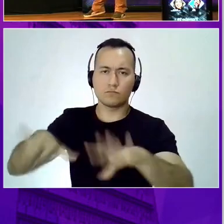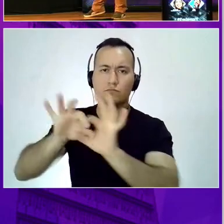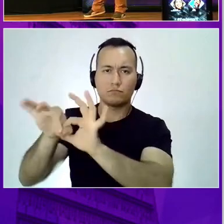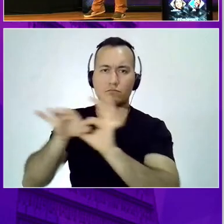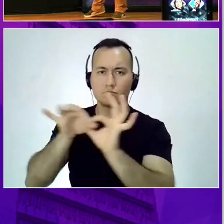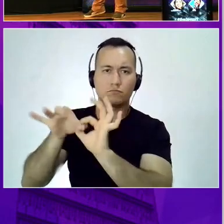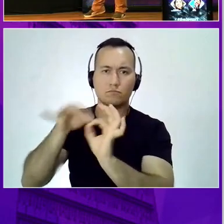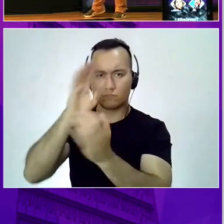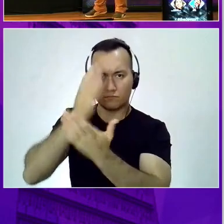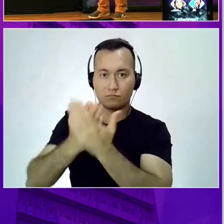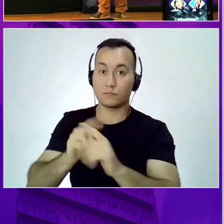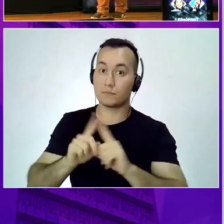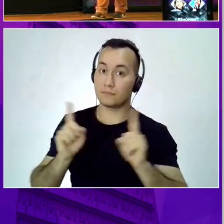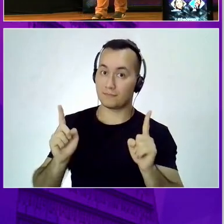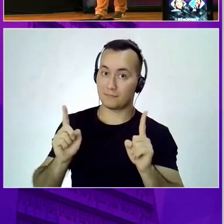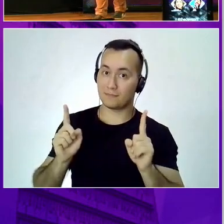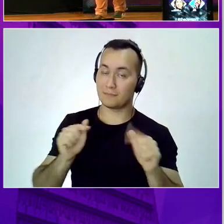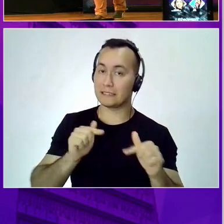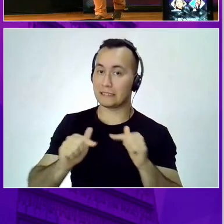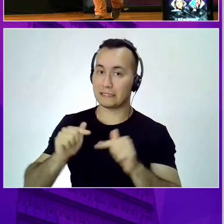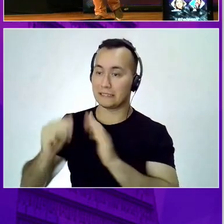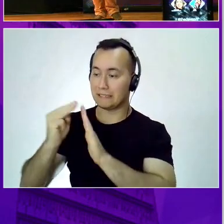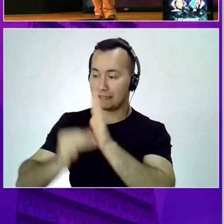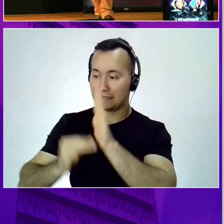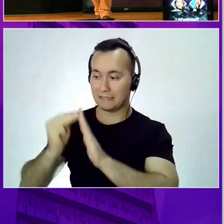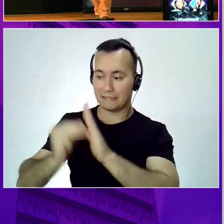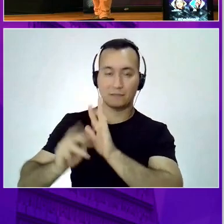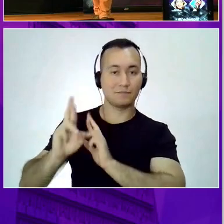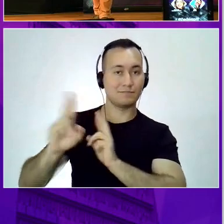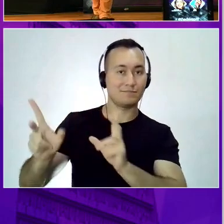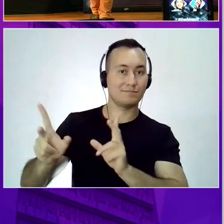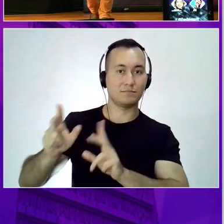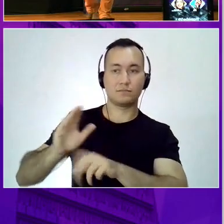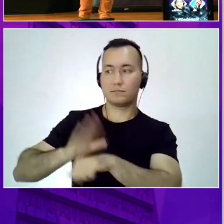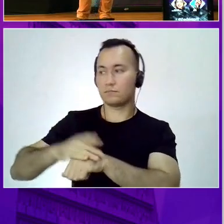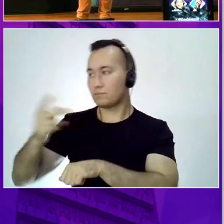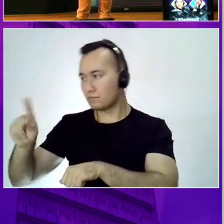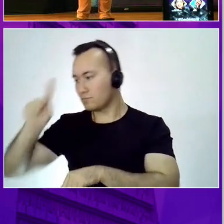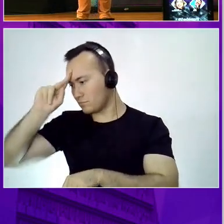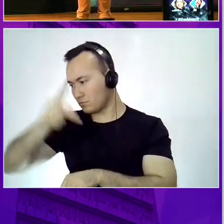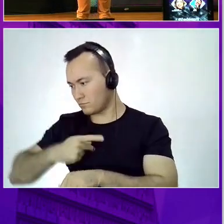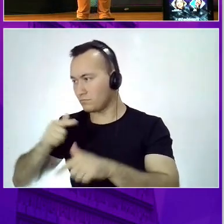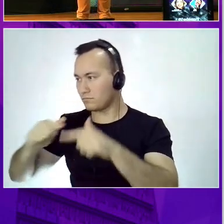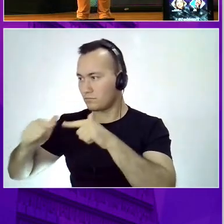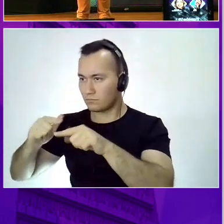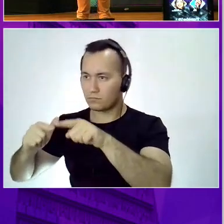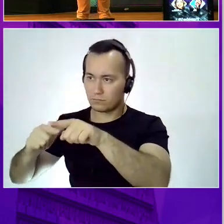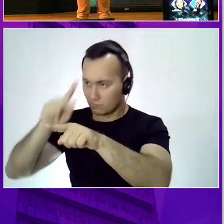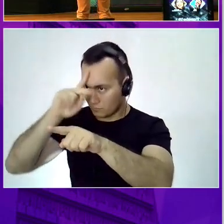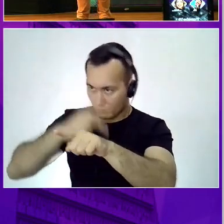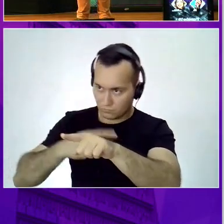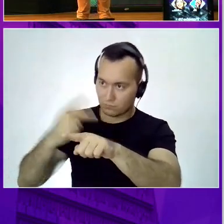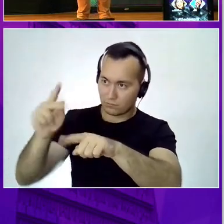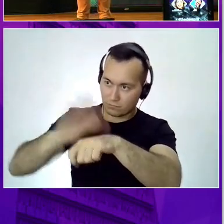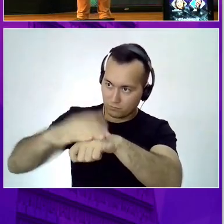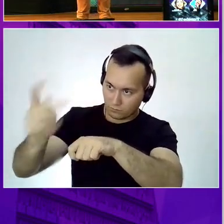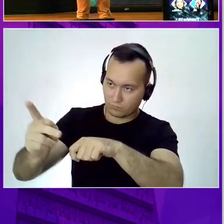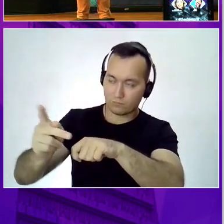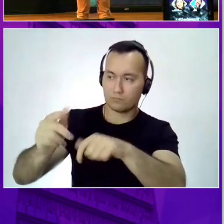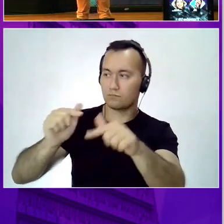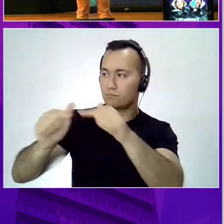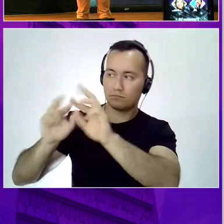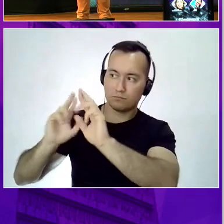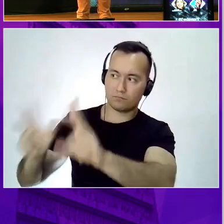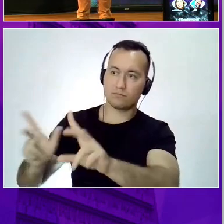social mais fraca. Ou seja, as pessoas gostavam de fazer cada um do seu jeito, mas tinham confiança que o outro fazendo, mesmo o outro fazendo